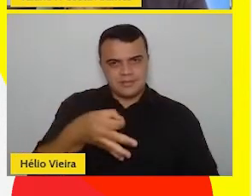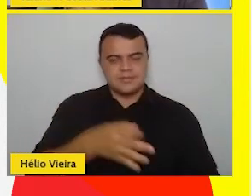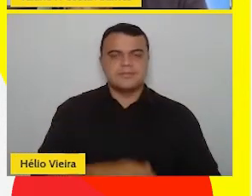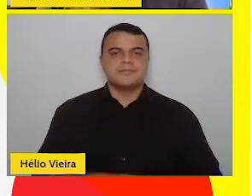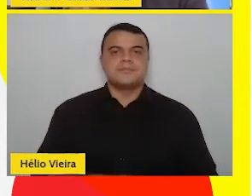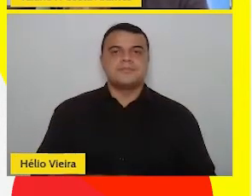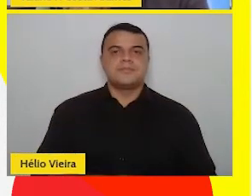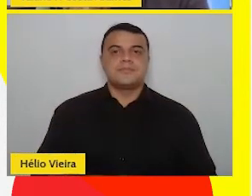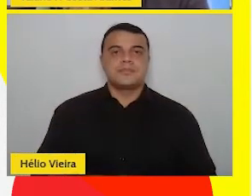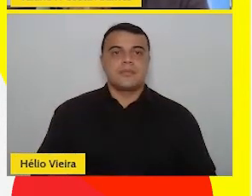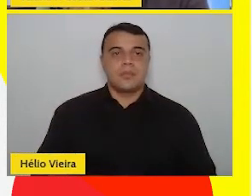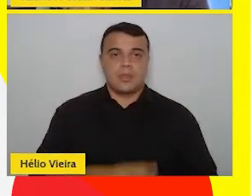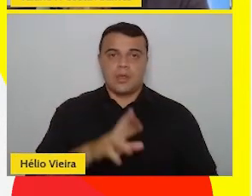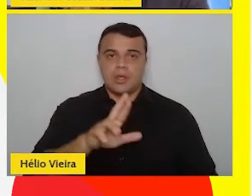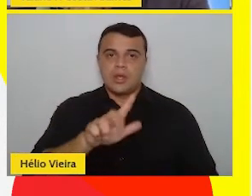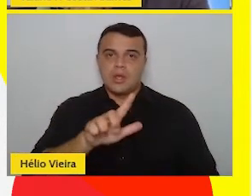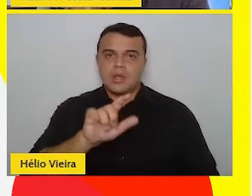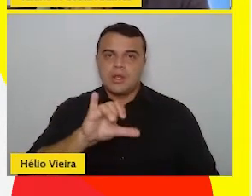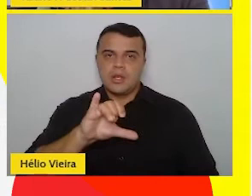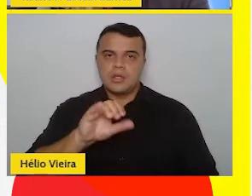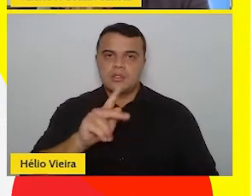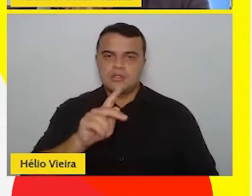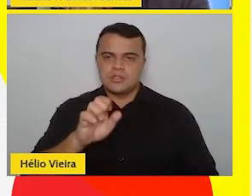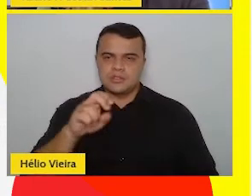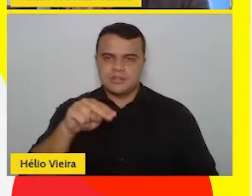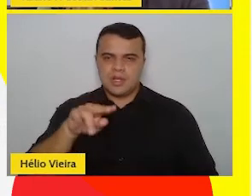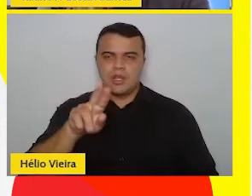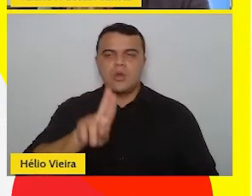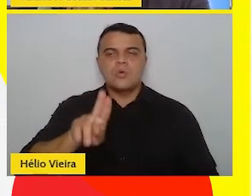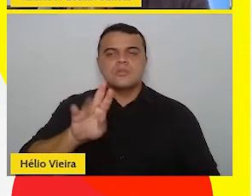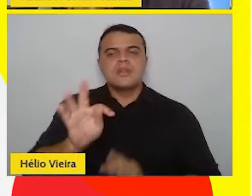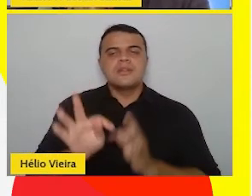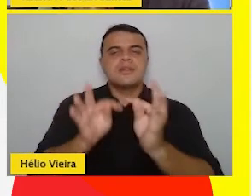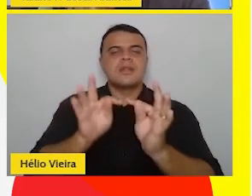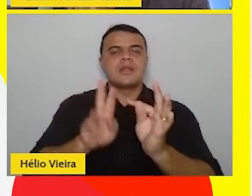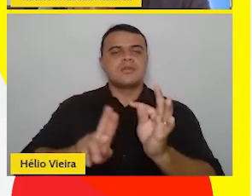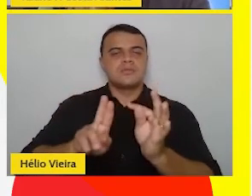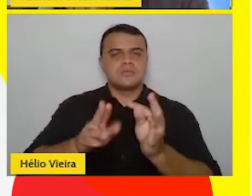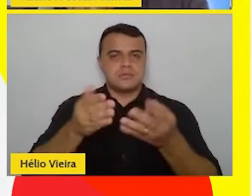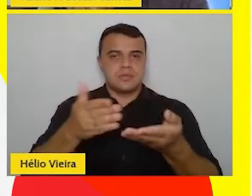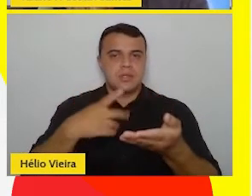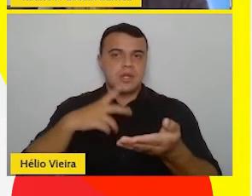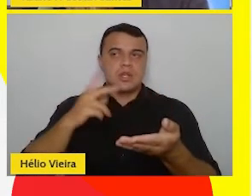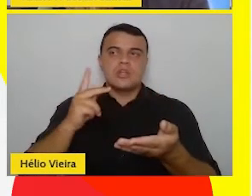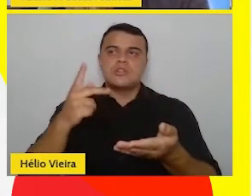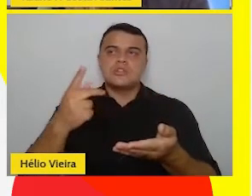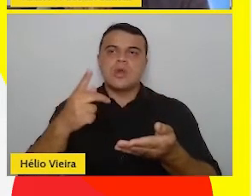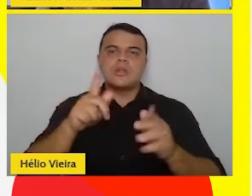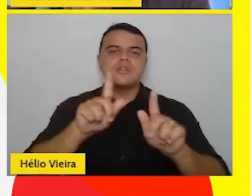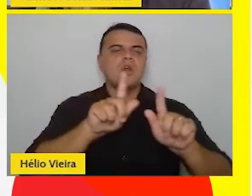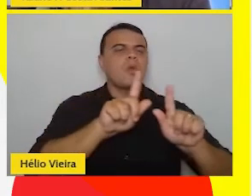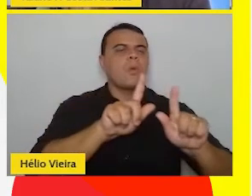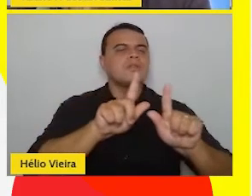E o Lichtenstein usa uma técnica muito utilizada nas histórias em quadrinhos.